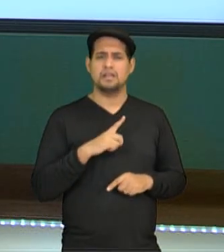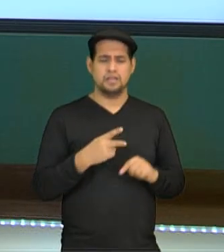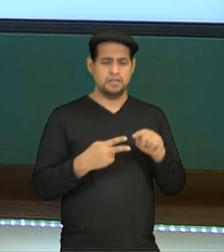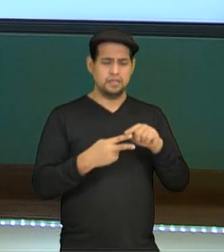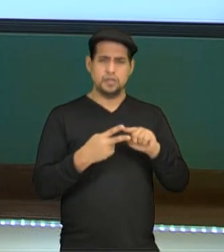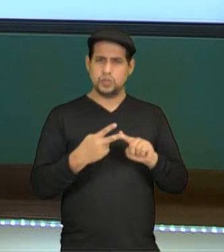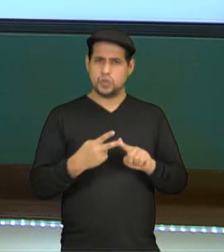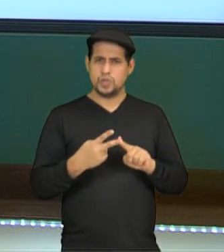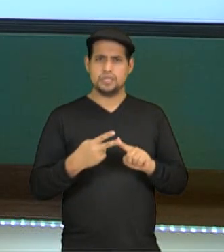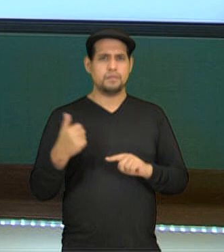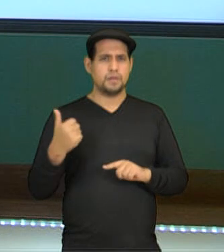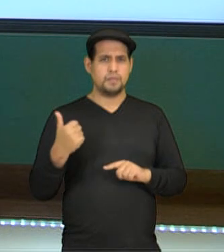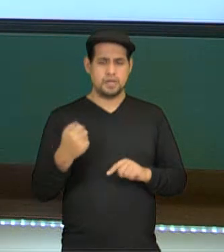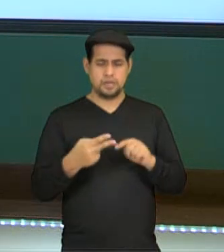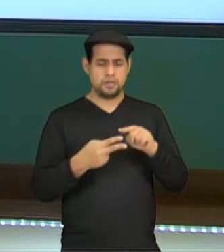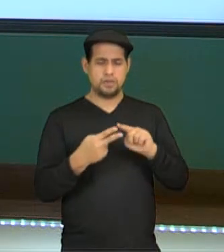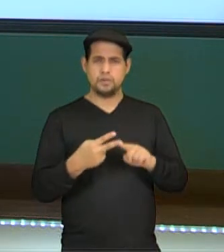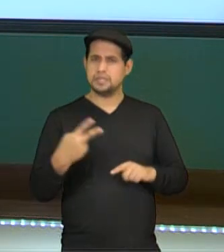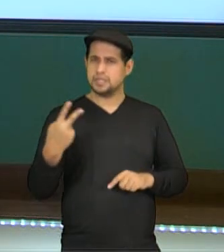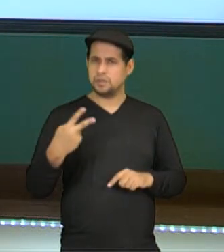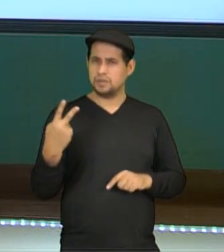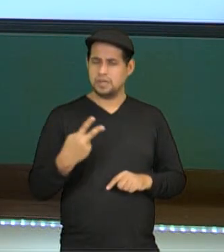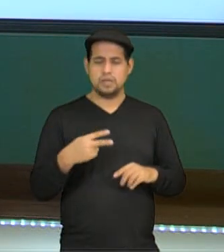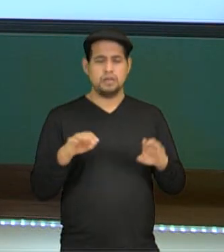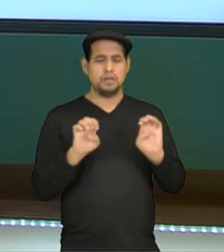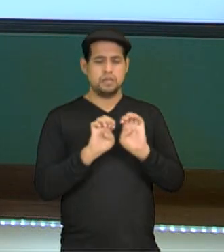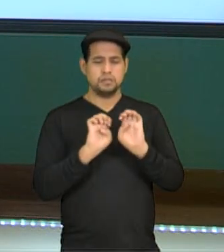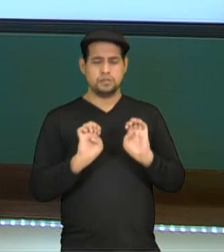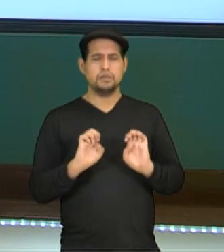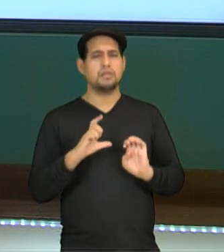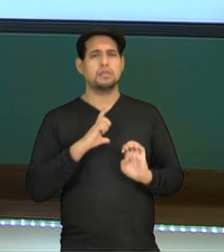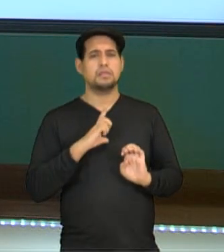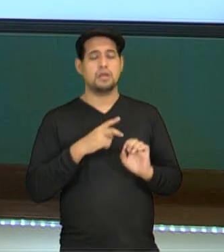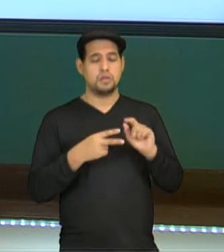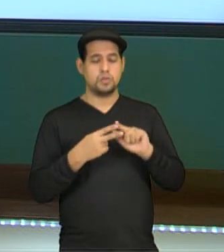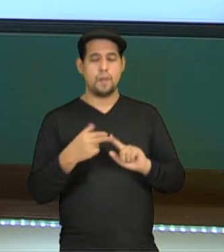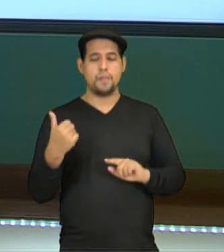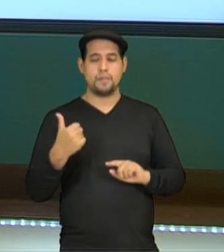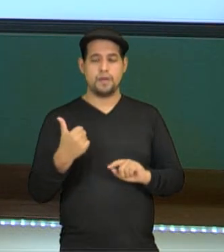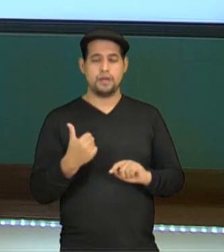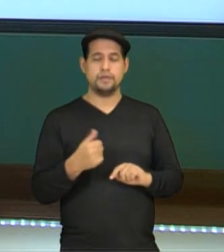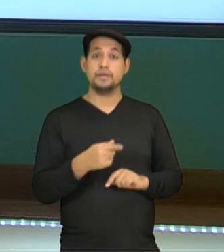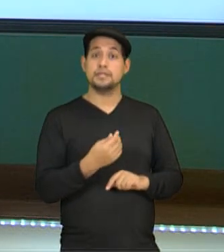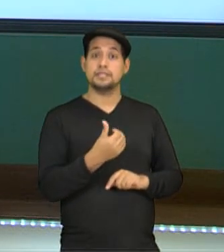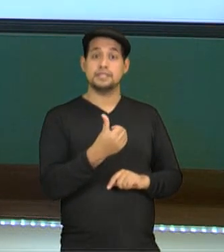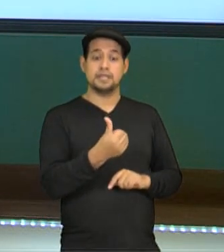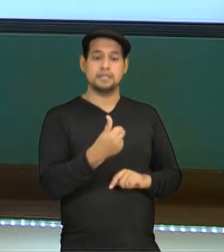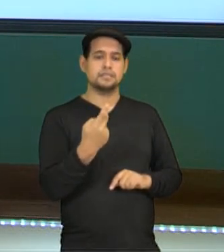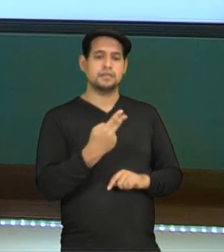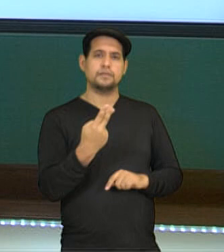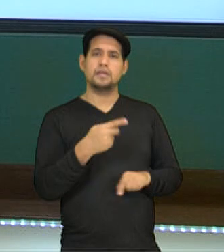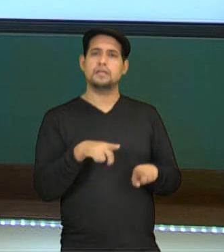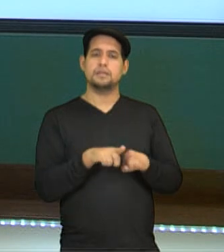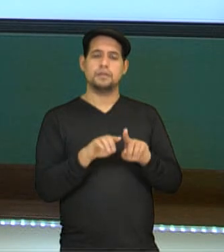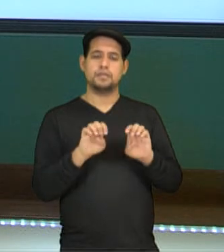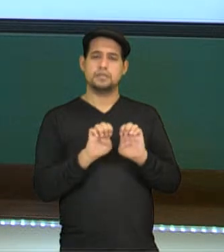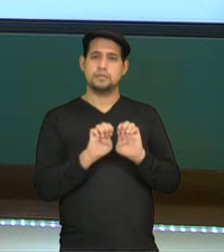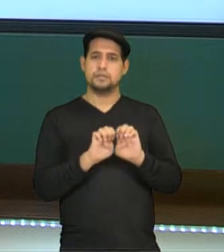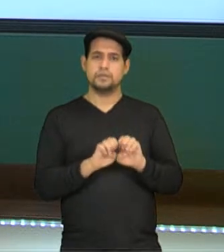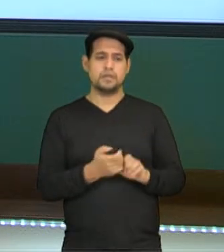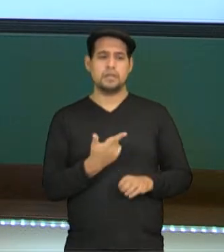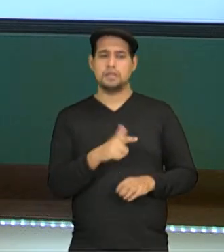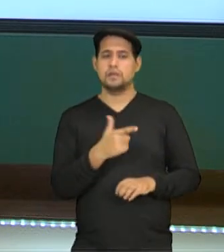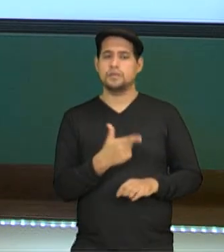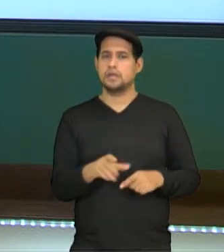2 primários e 2 secundários nessa estrutura. Temos 2 primários e 6 secundários nessa estrutura. Não